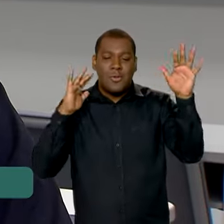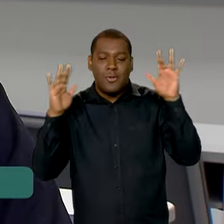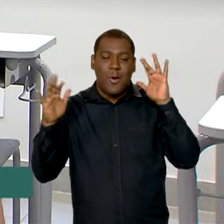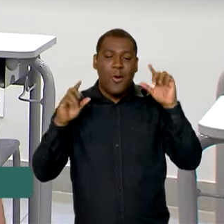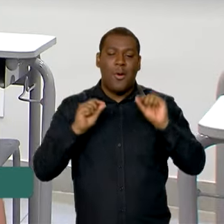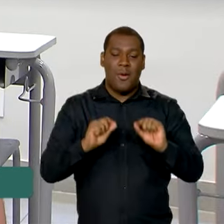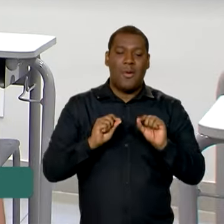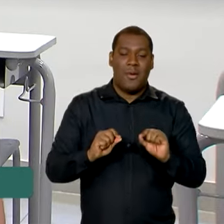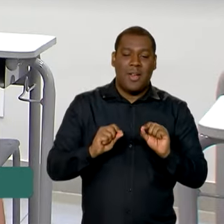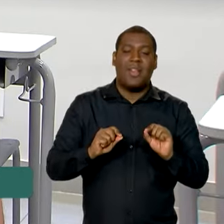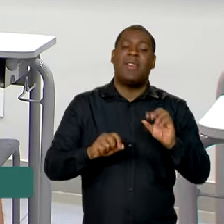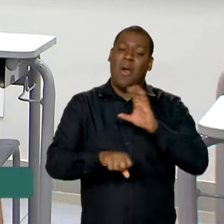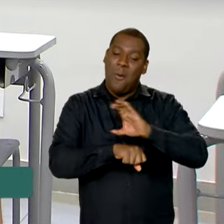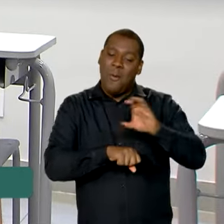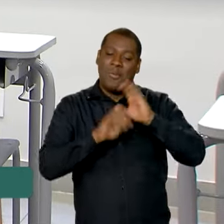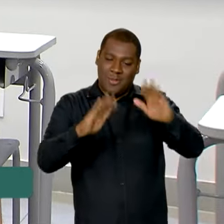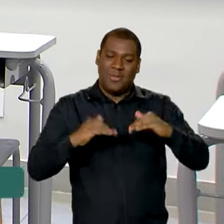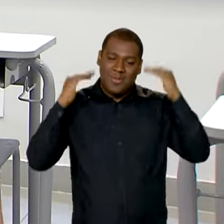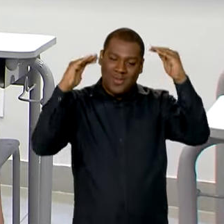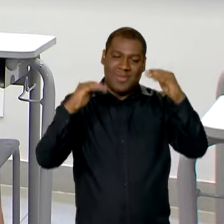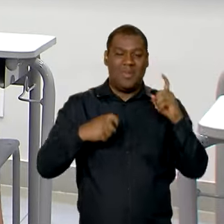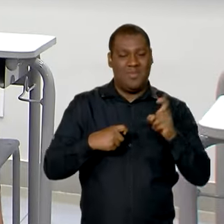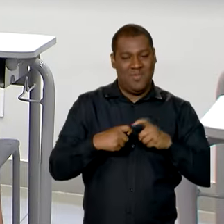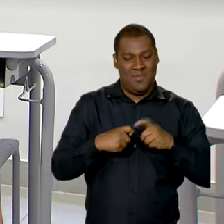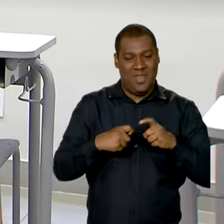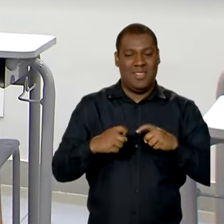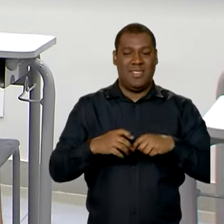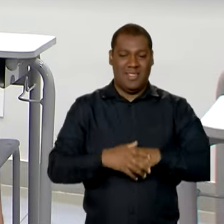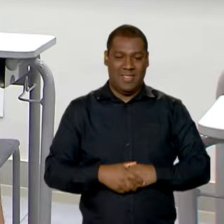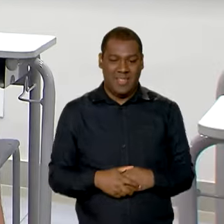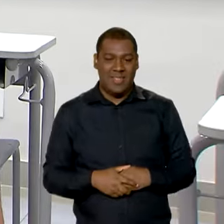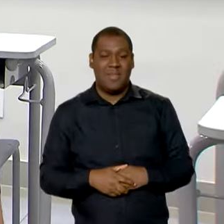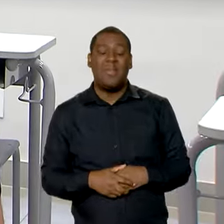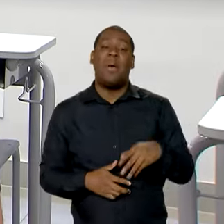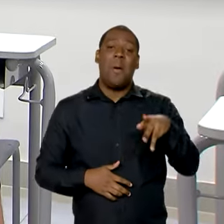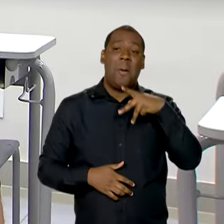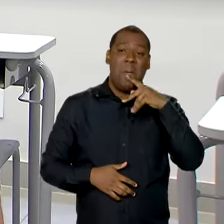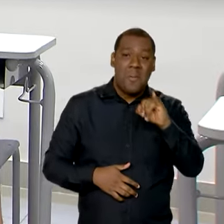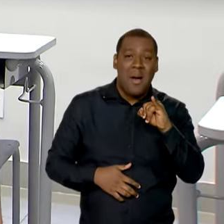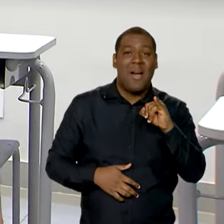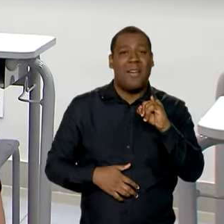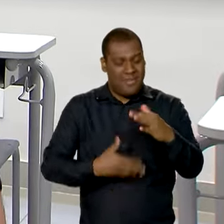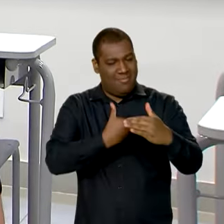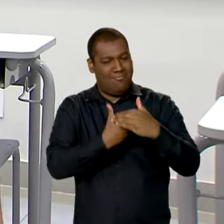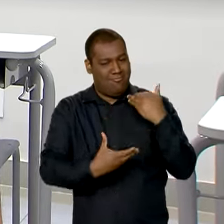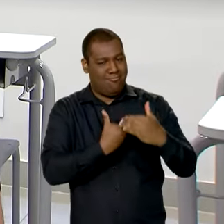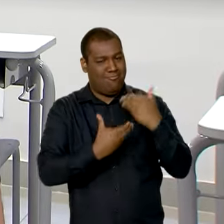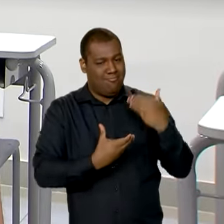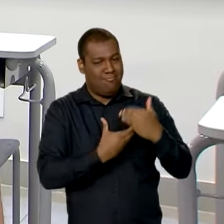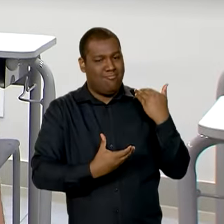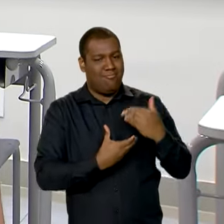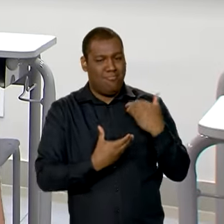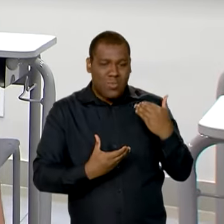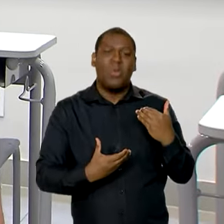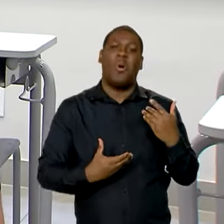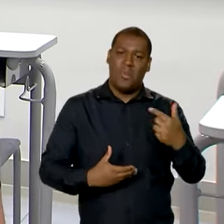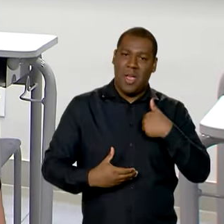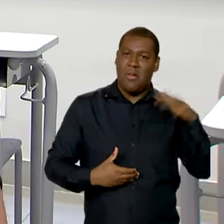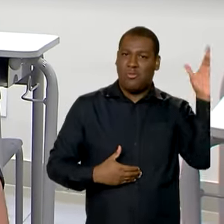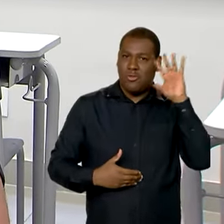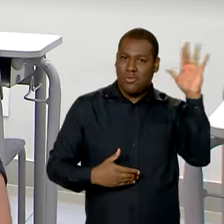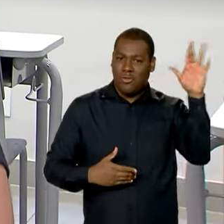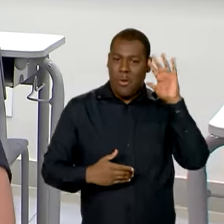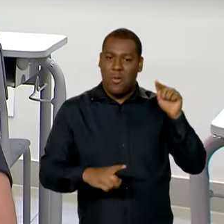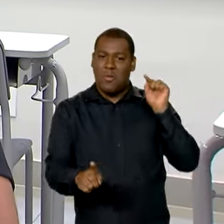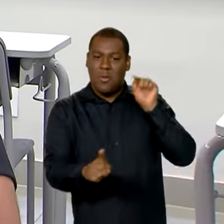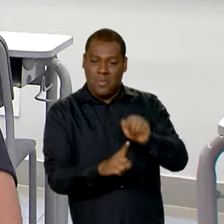médico. Conversando com meu pai, a gente falou, não, então vamos decidir que a vida ela é muito curta para você não perseguir os seus sonhos. E